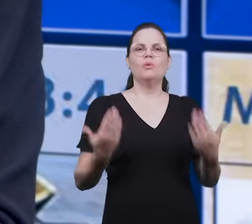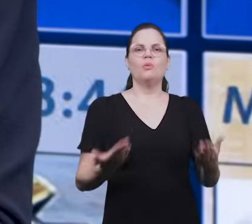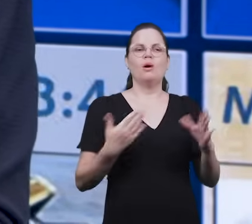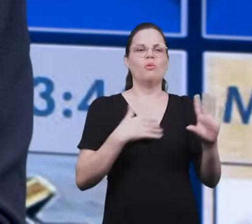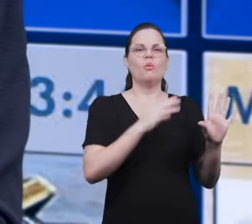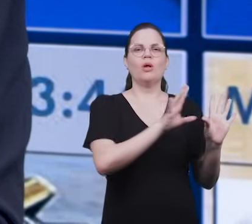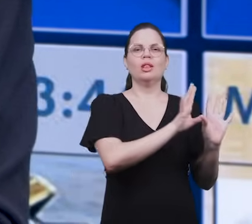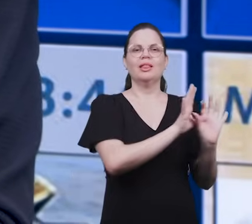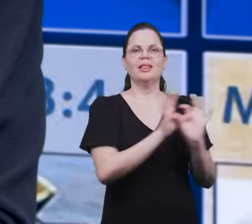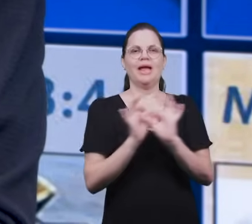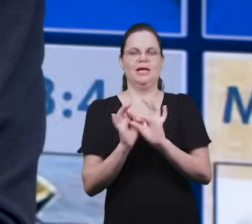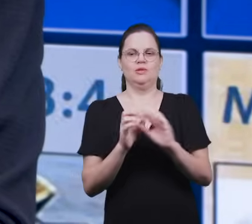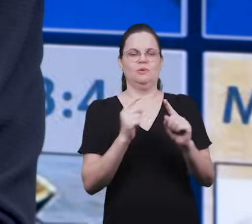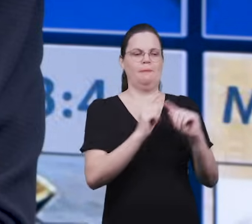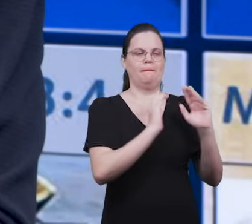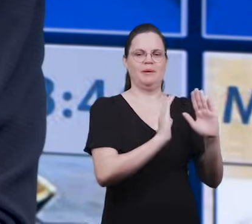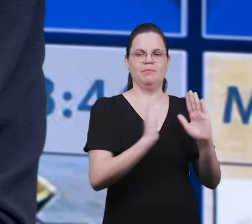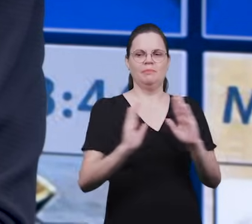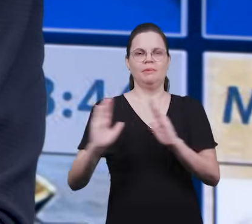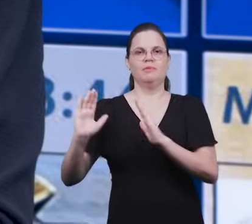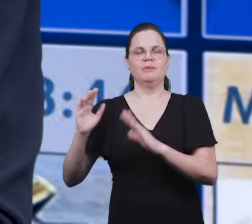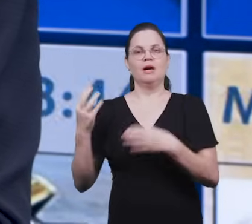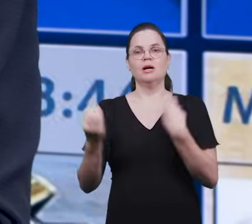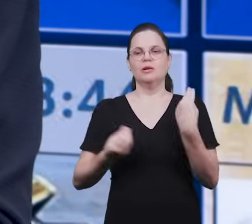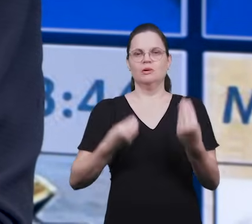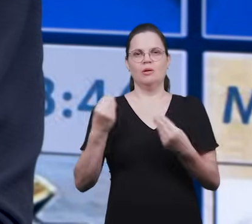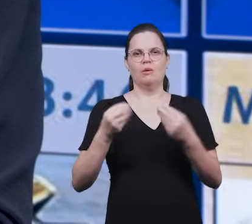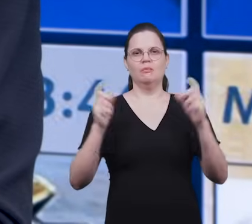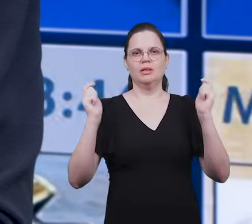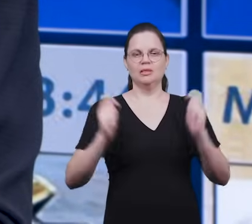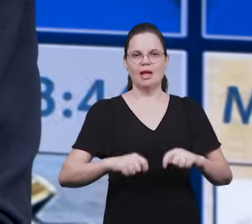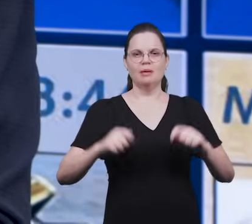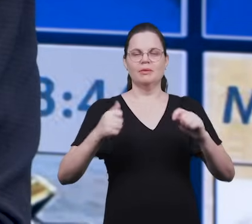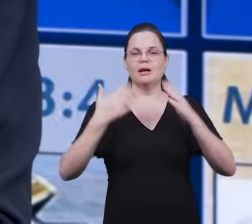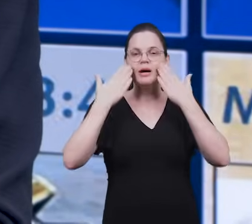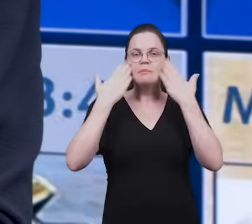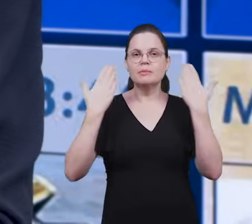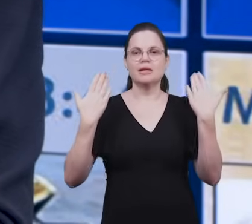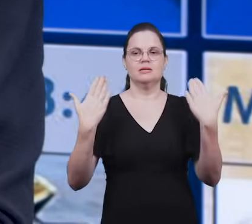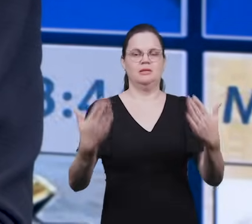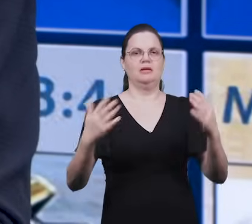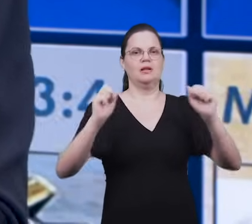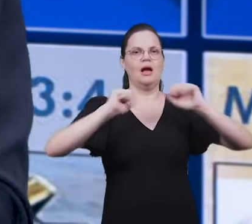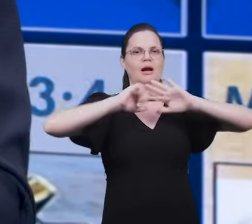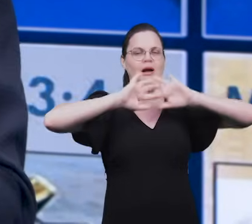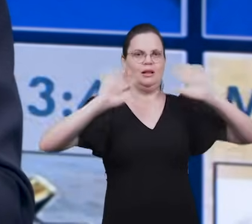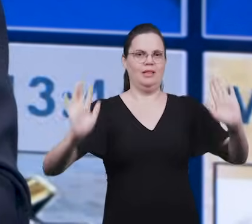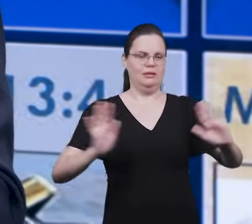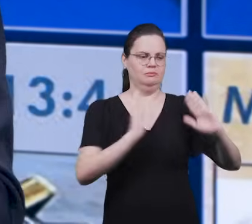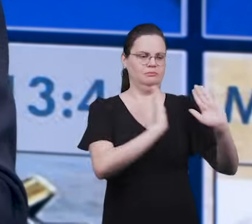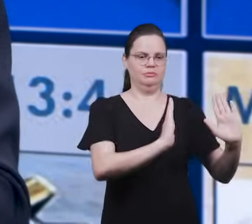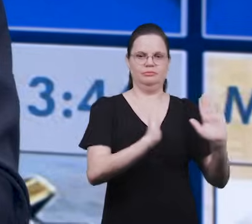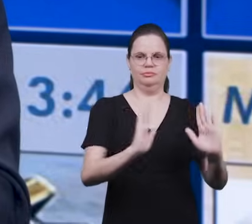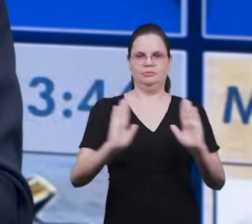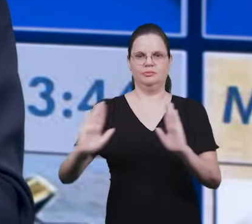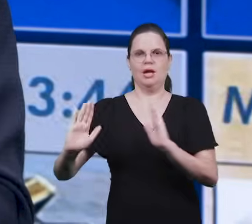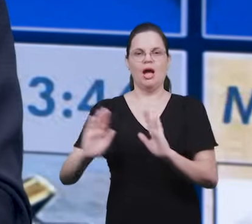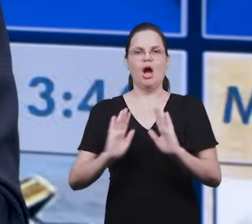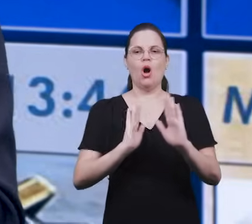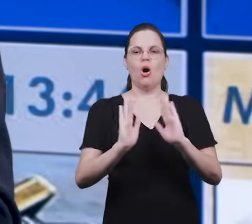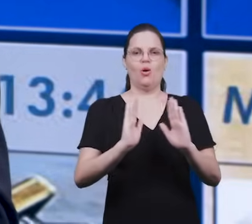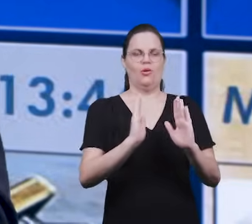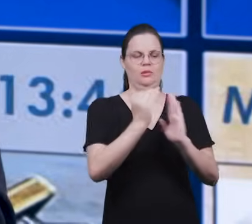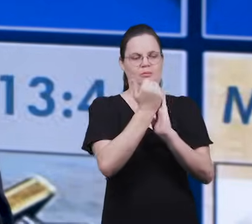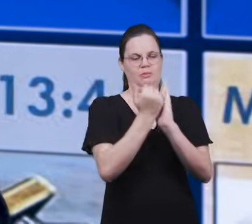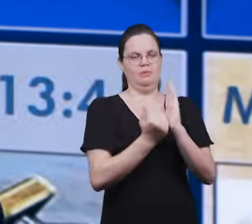dessa sequência? Como é que a gente pode apresentar de maneira ainda abrangente essa sequência que nós